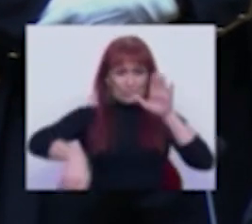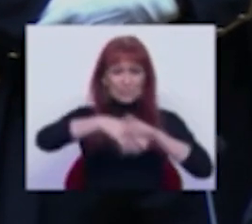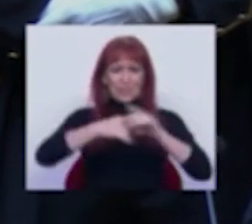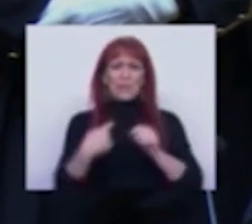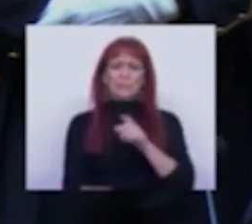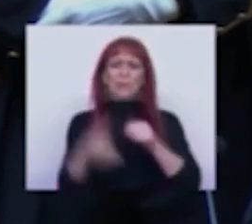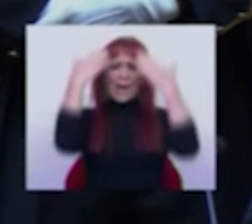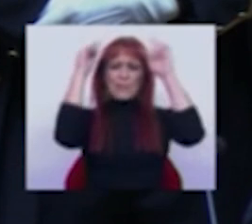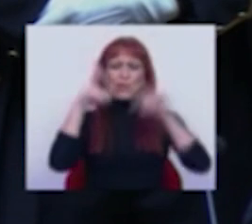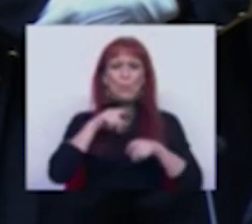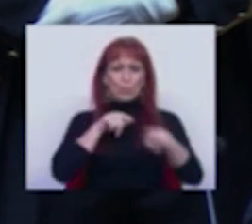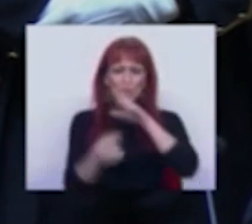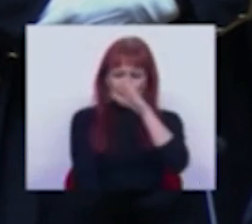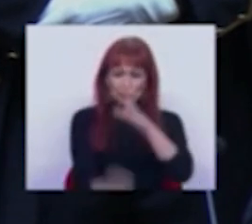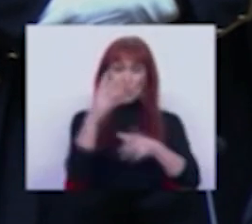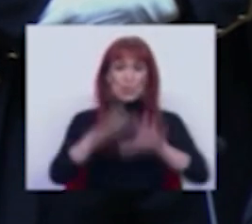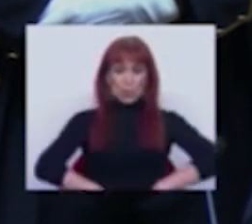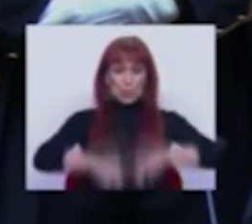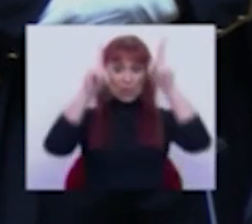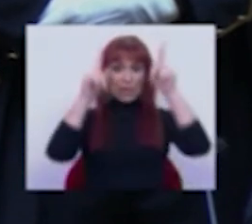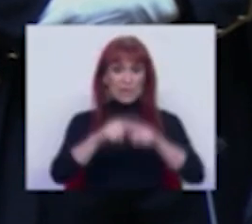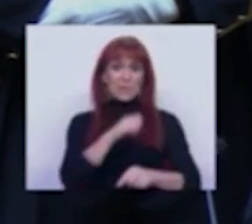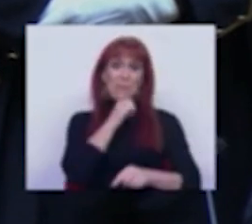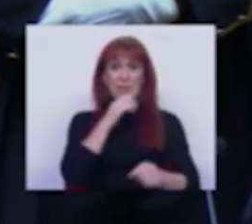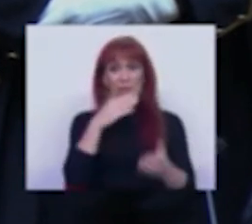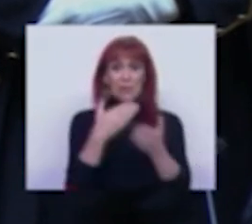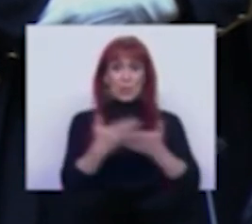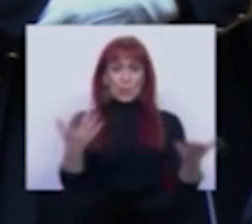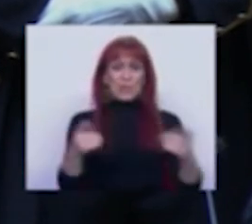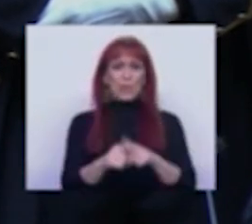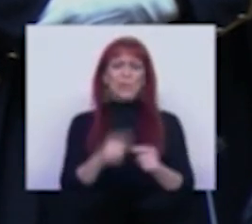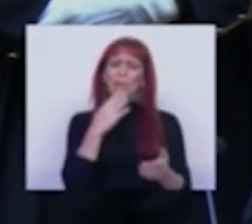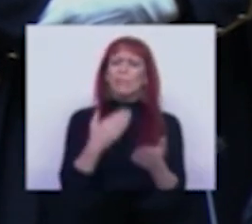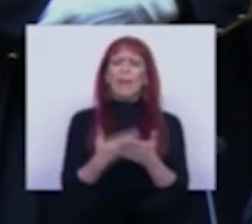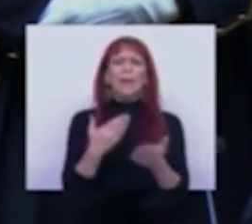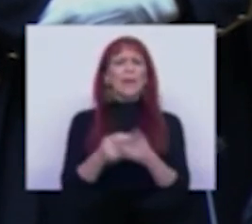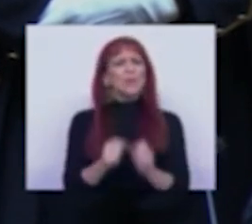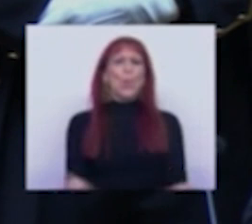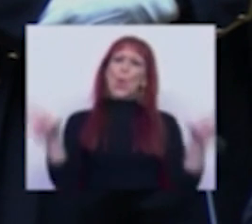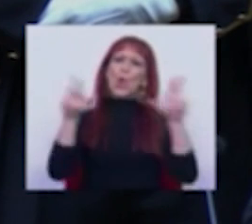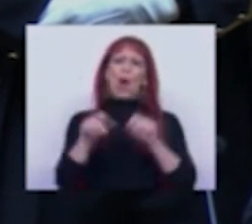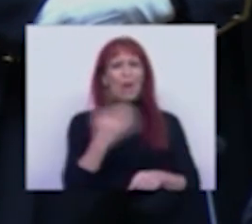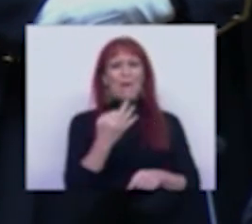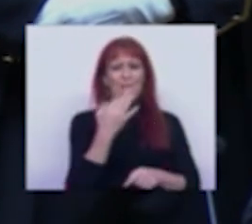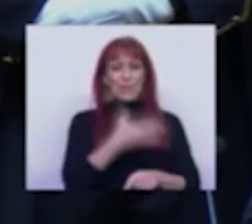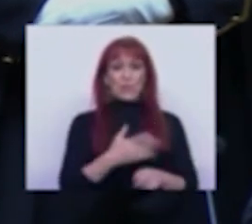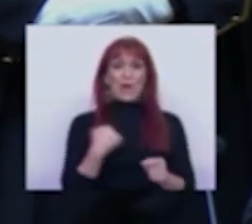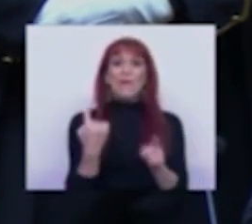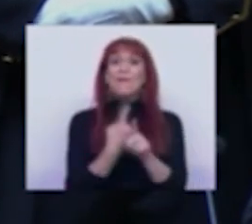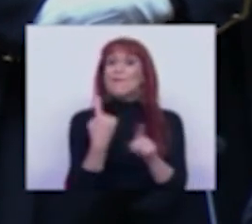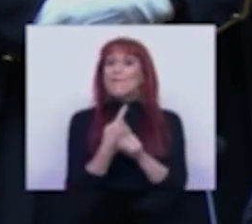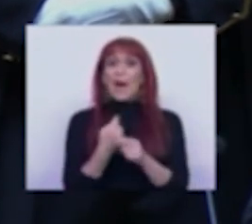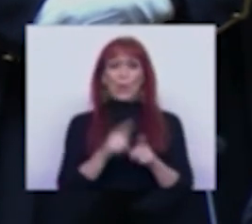da democracia política e o desenvolvimento que ela permitiu vieram conceder-lhes uma nova dimensão. Várias